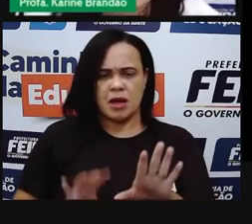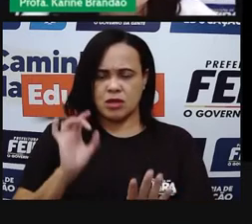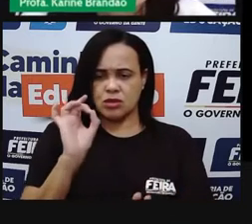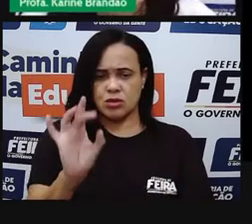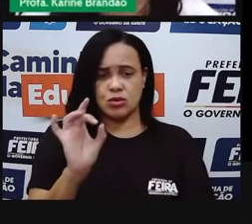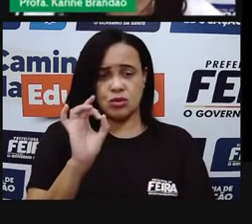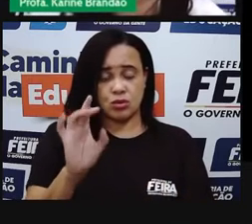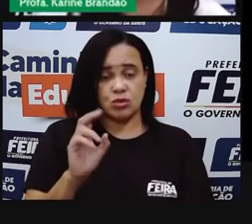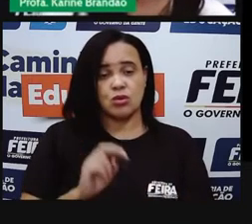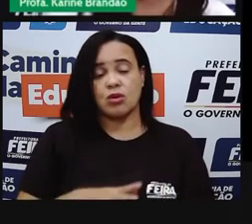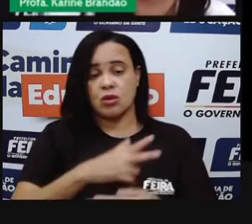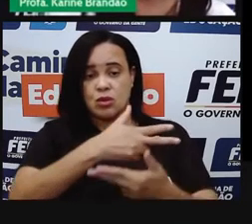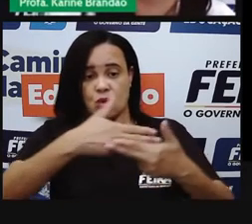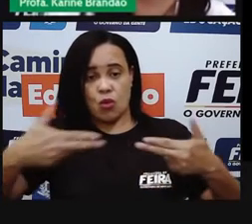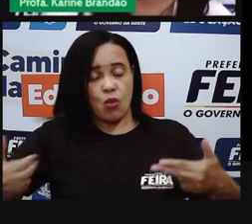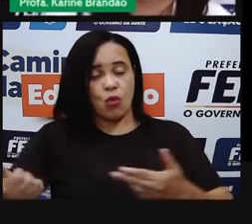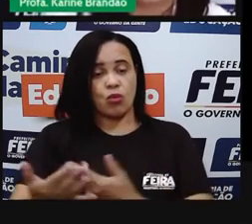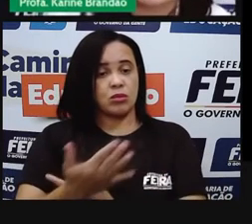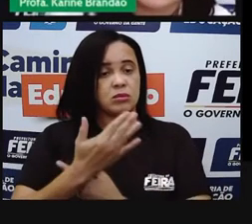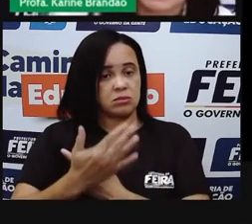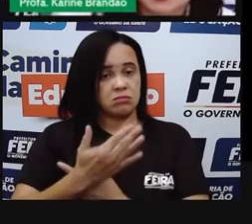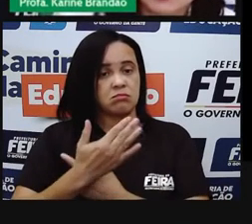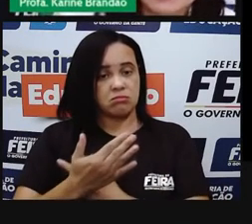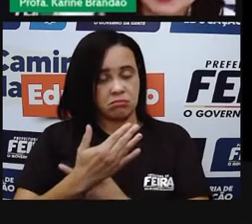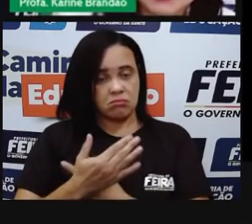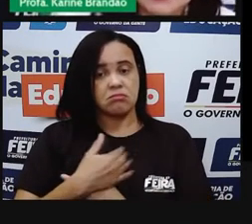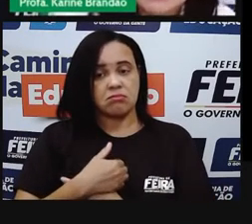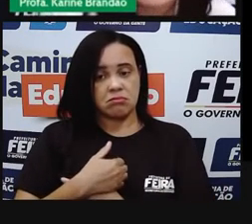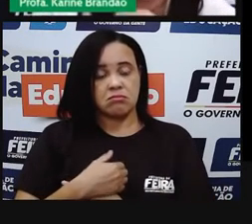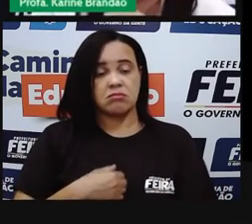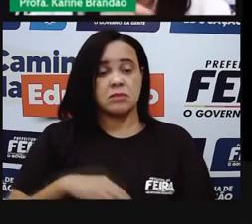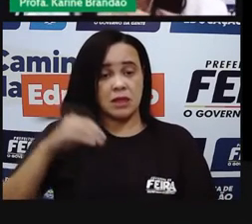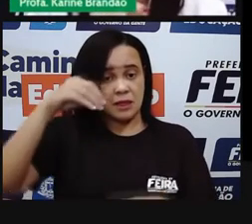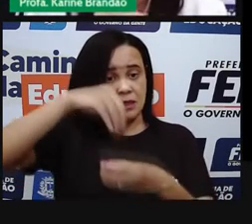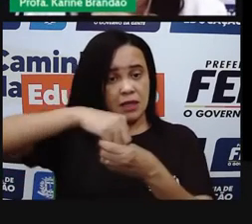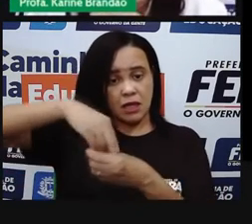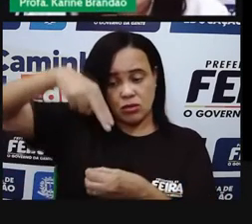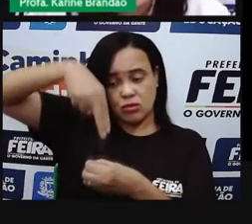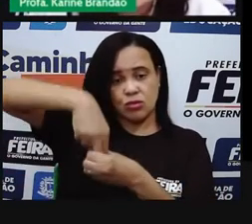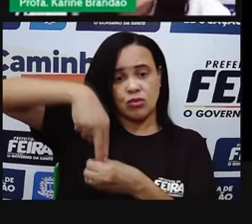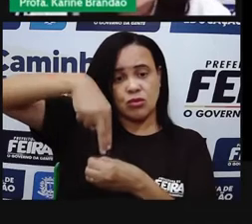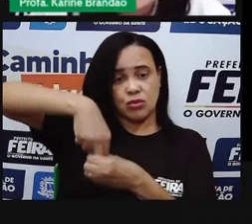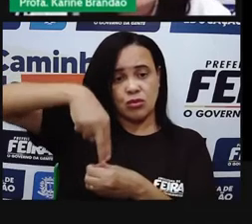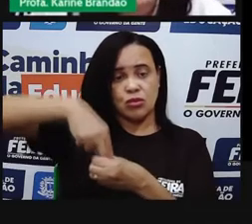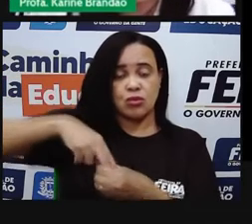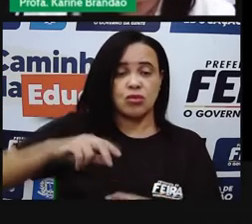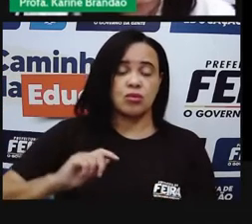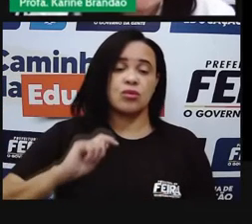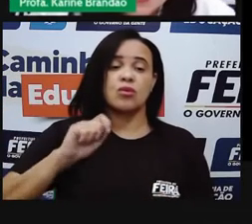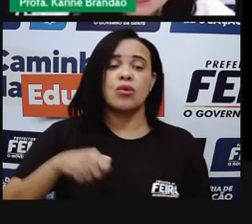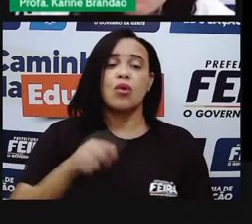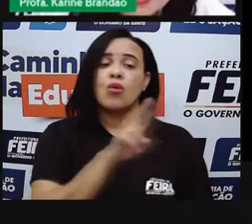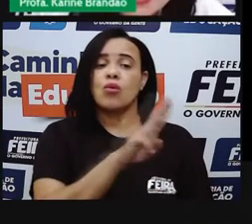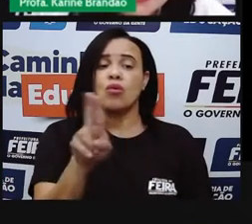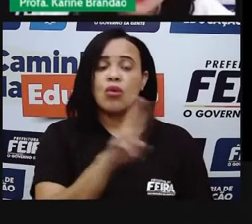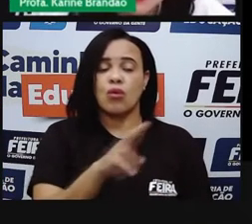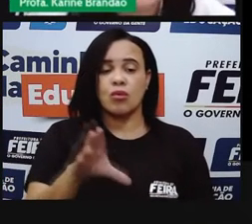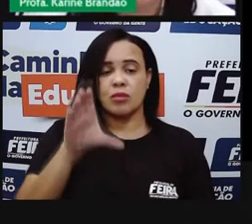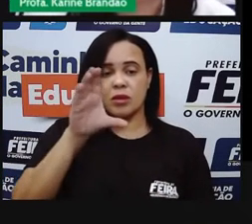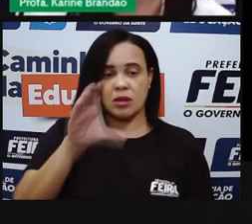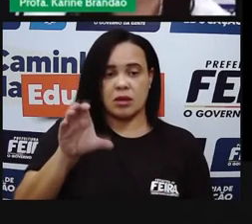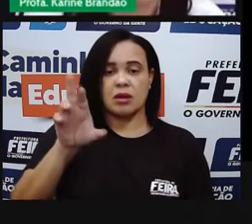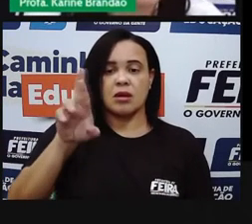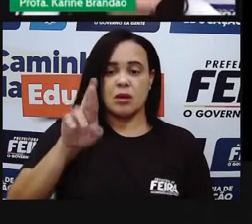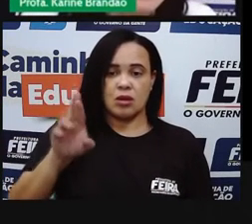as proteínas, dentro do núcleo, a gente vai chamar de cromatina. Mas quando ele começa a se condensar bem